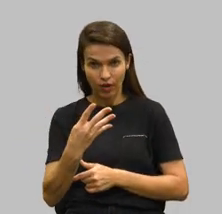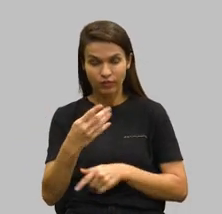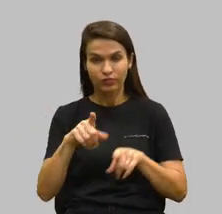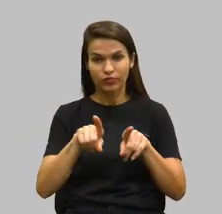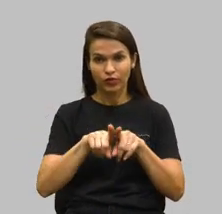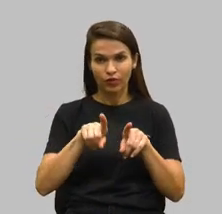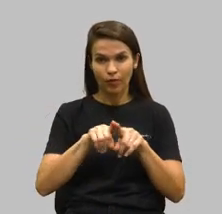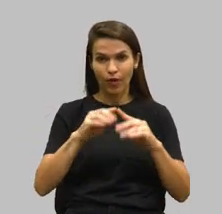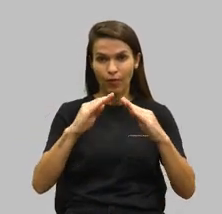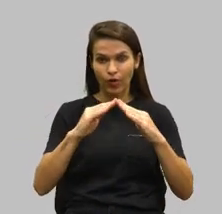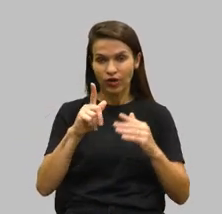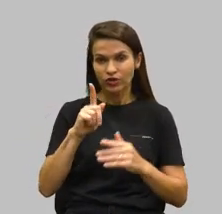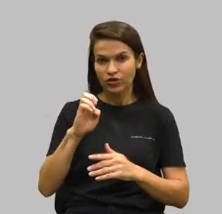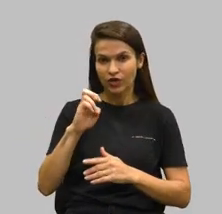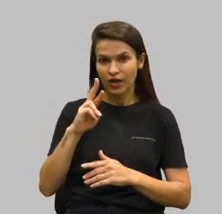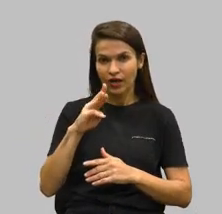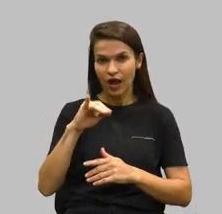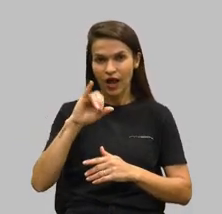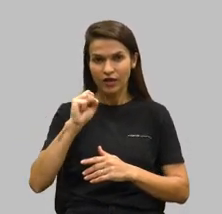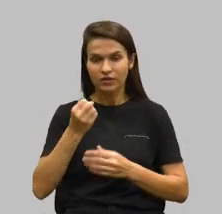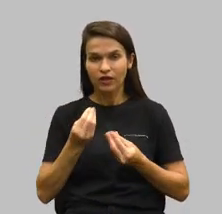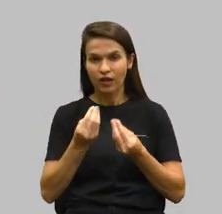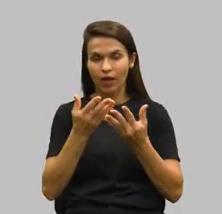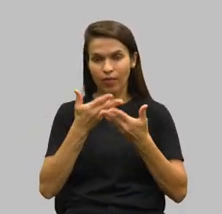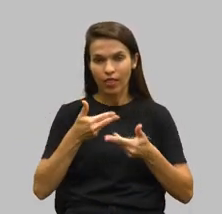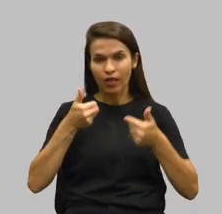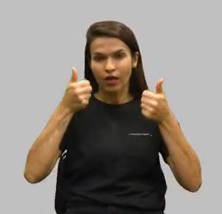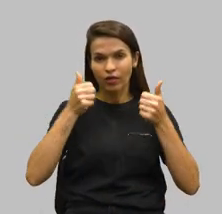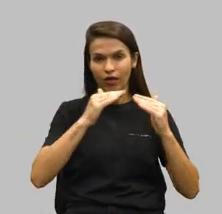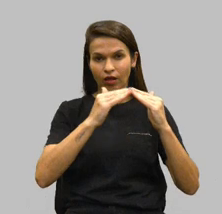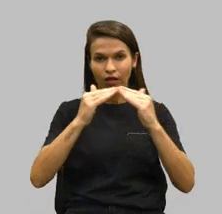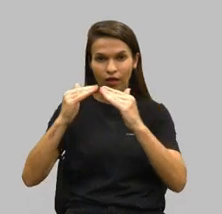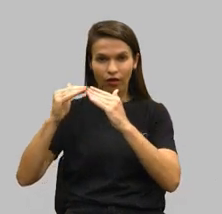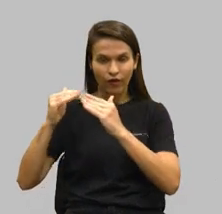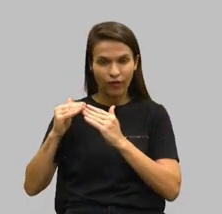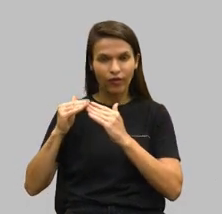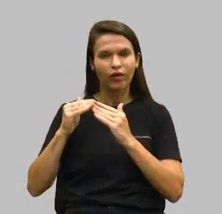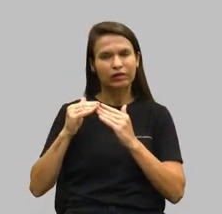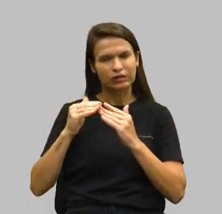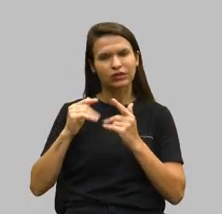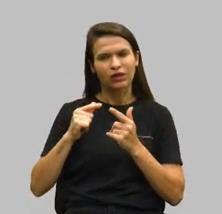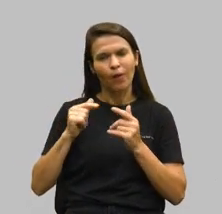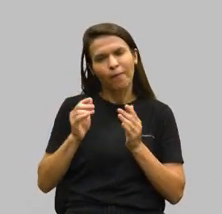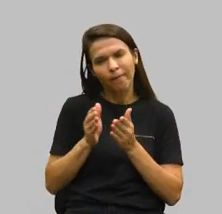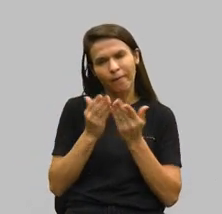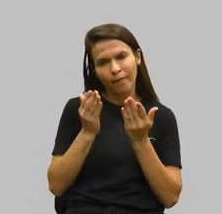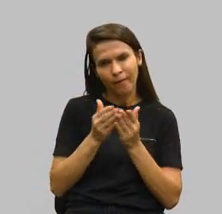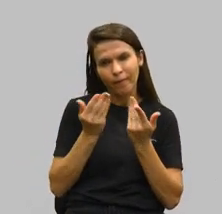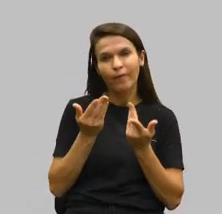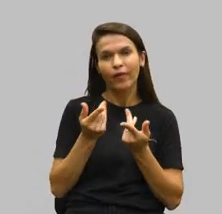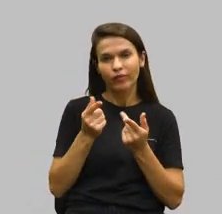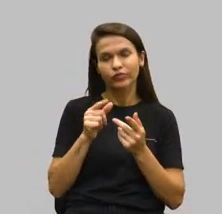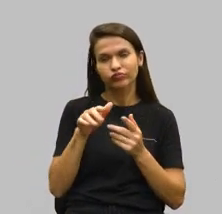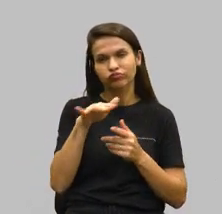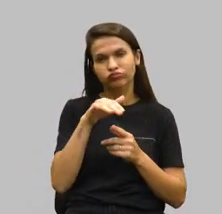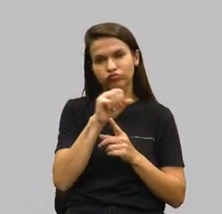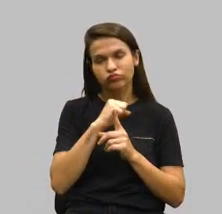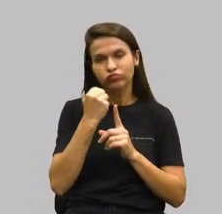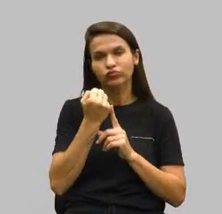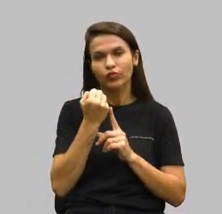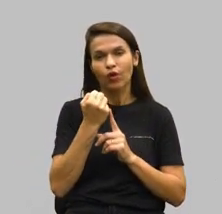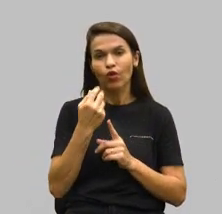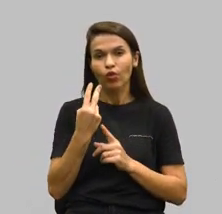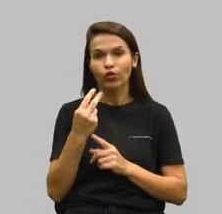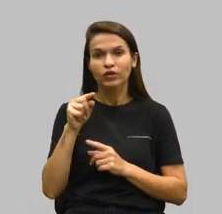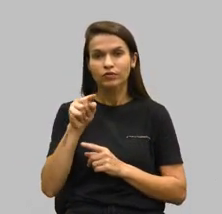moradas Gerais traz melhorias nas habitações de famílias em situação de vulnerabilidade social prevendo atendimento a